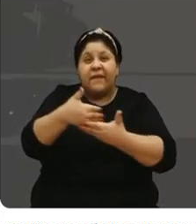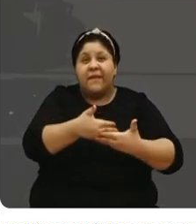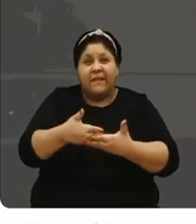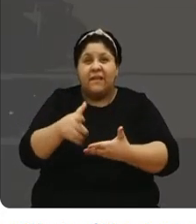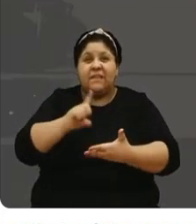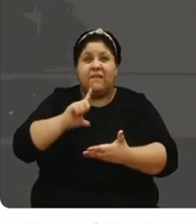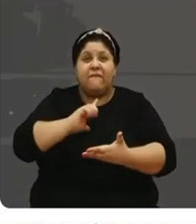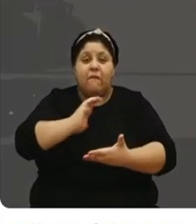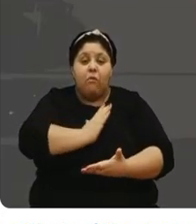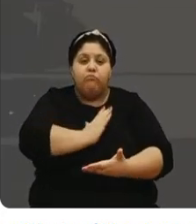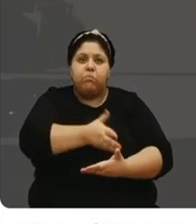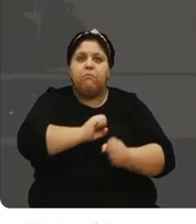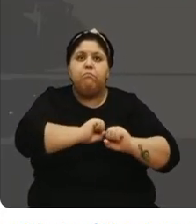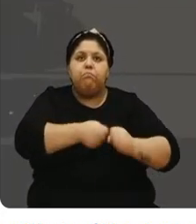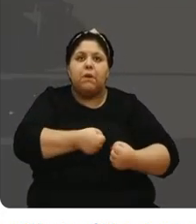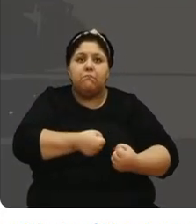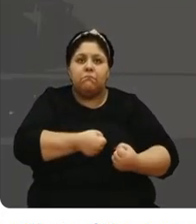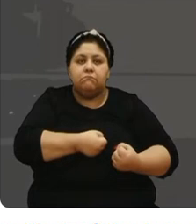estava infartado.